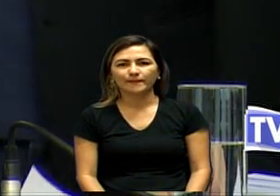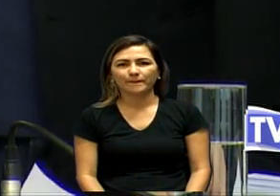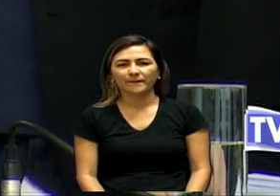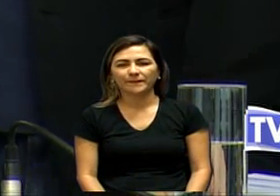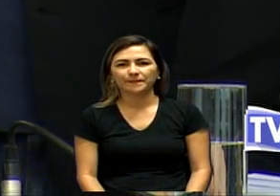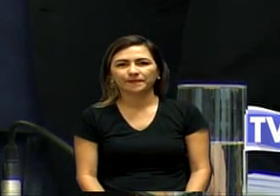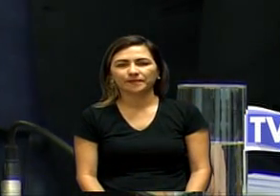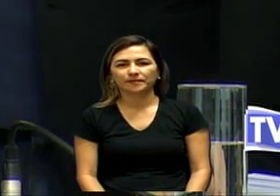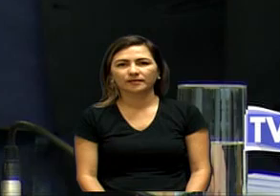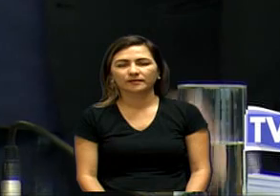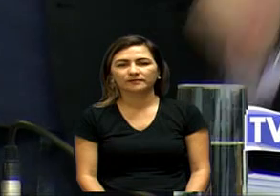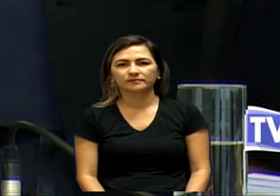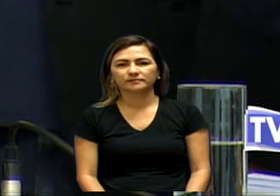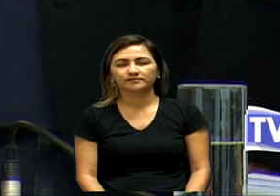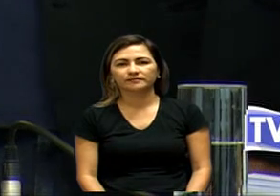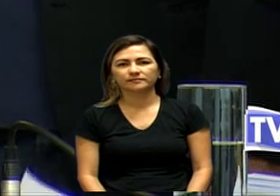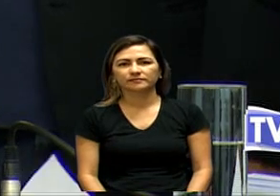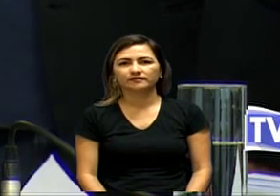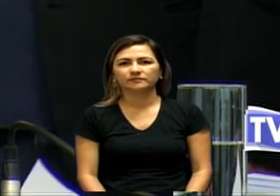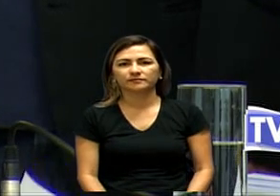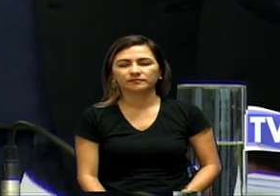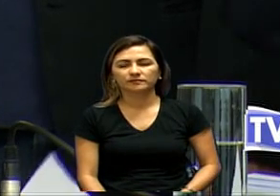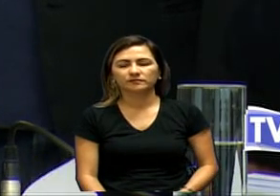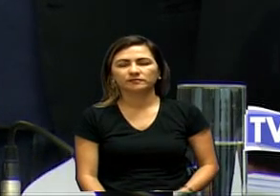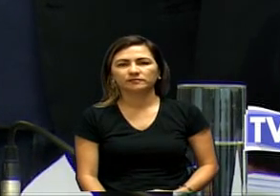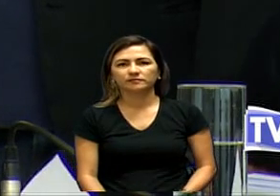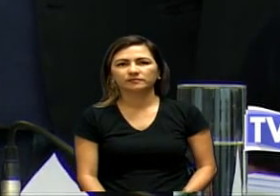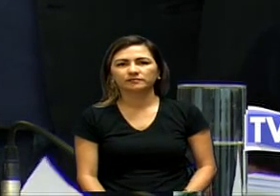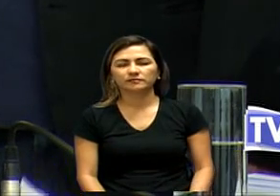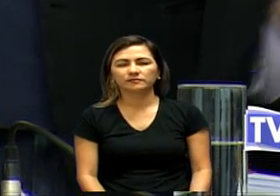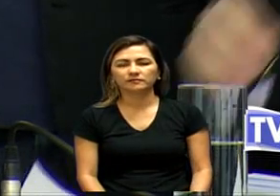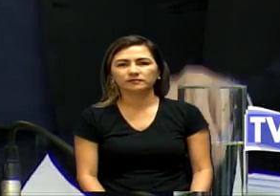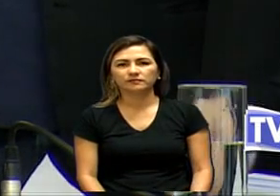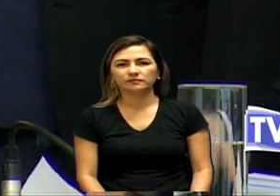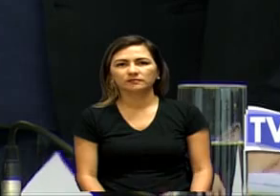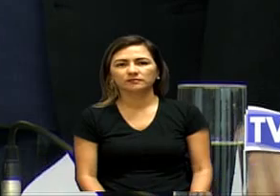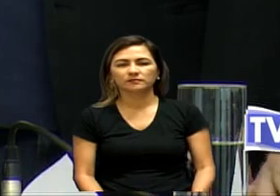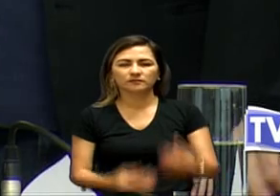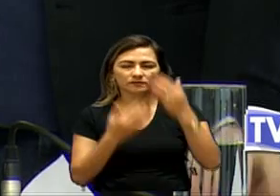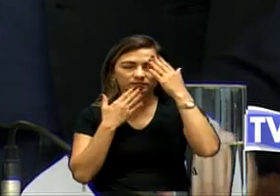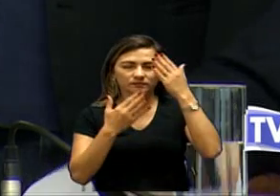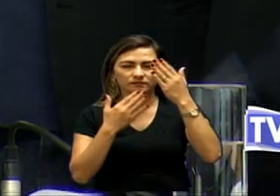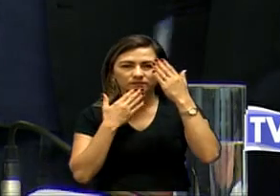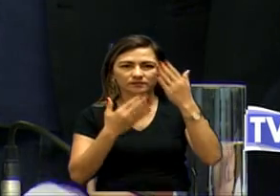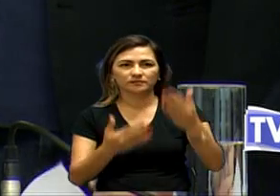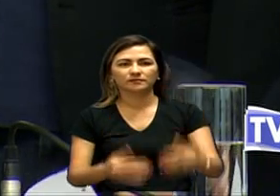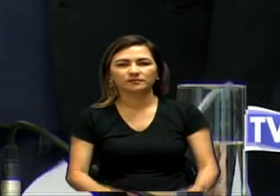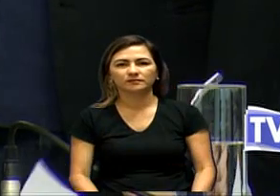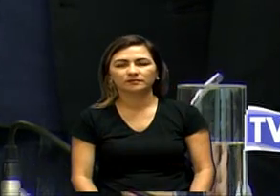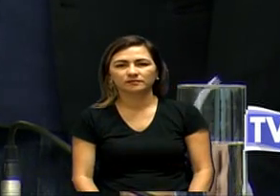para a gente agora. Obrigado, Anselmo. Saí 6 horas de Cajati só para estar aqui. Obrigado, obrigado.